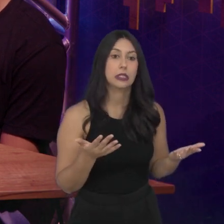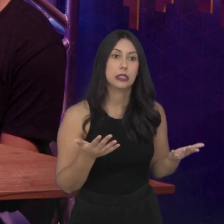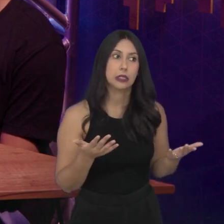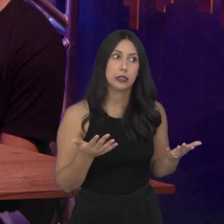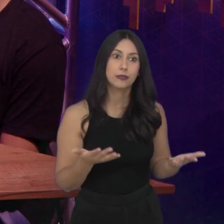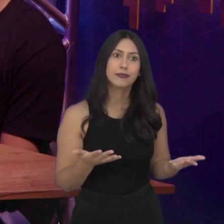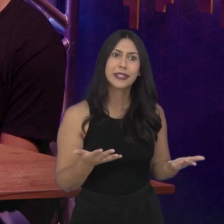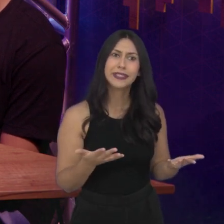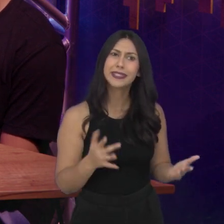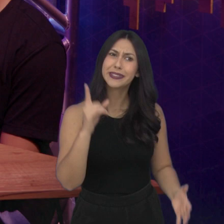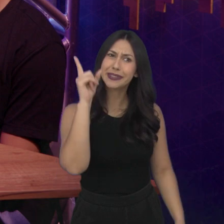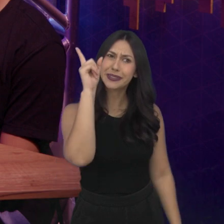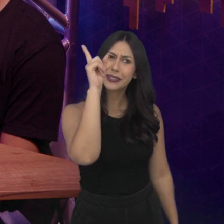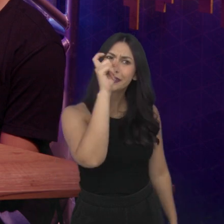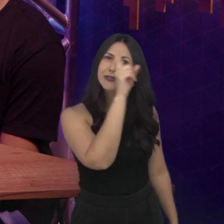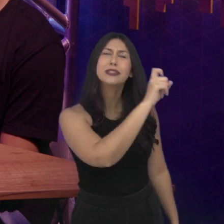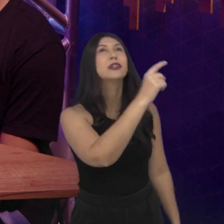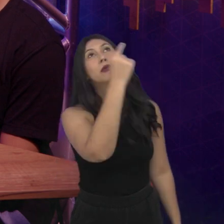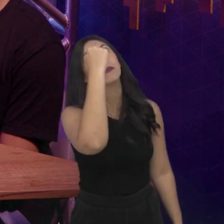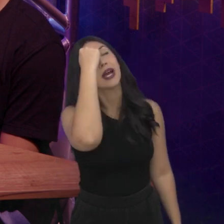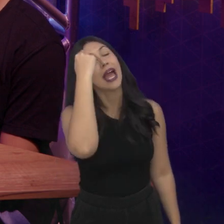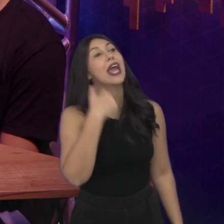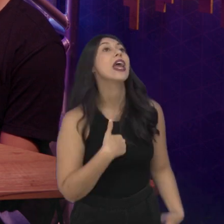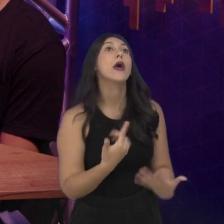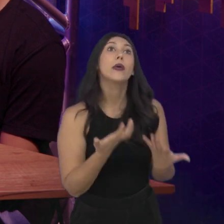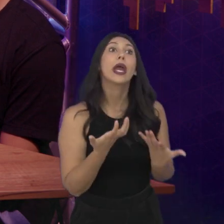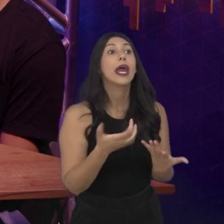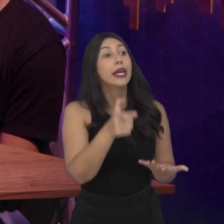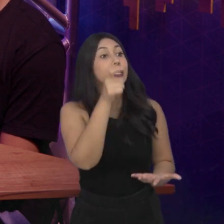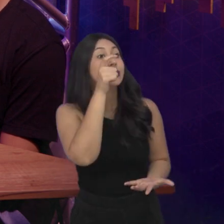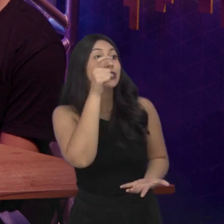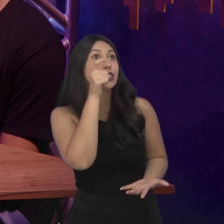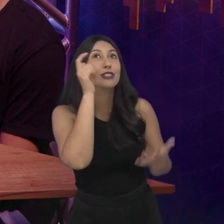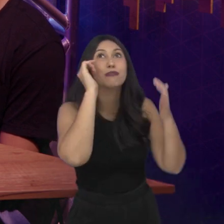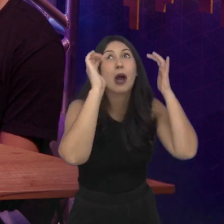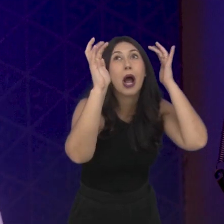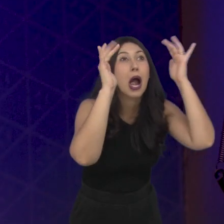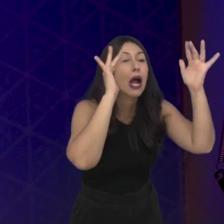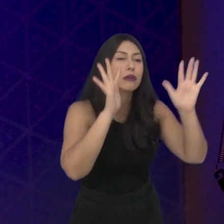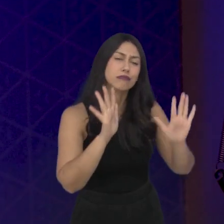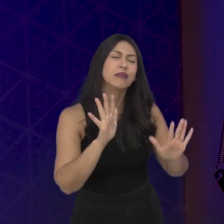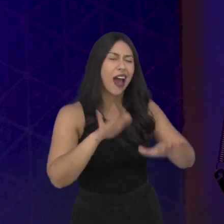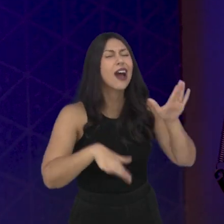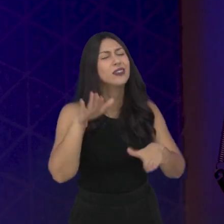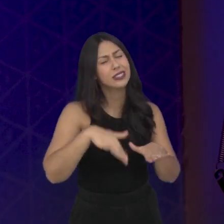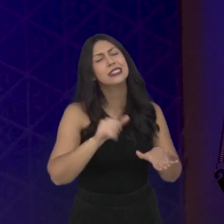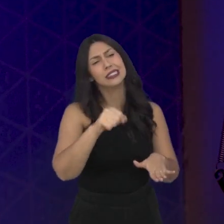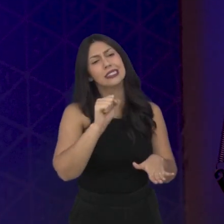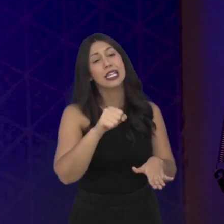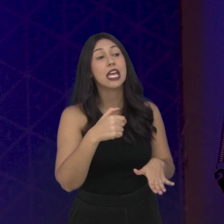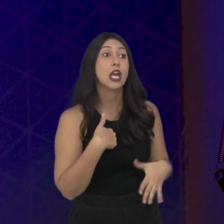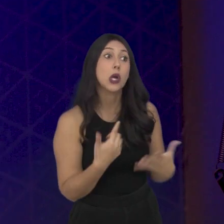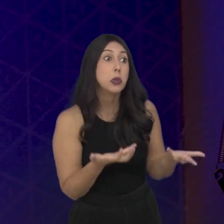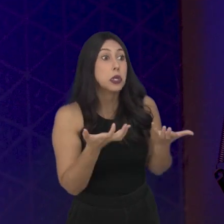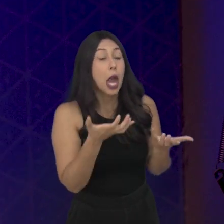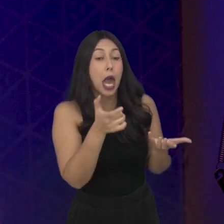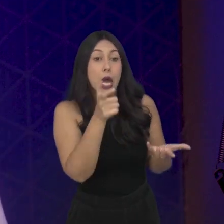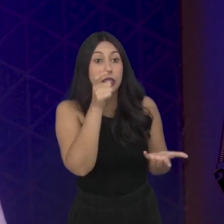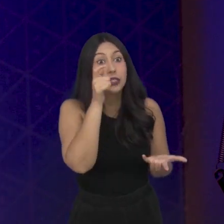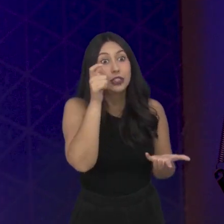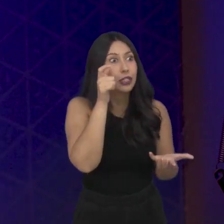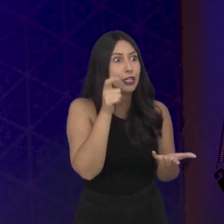E é difícil a gente parar pra pensar assim, eu quero assistir alguma coisa fantasiosa. Ou não, acontece também, tipo assim, eu quero assistir uma coisa